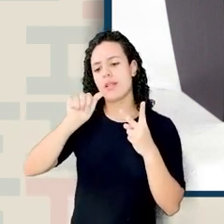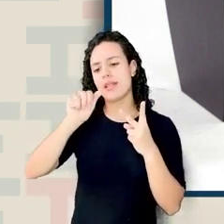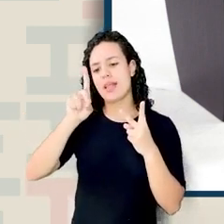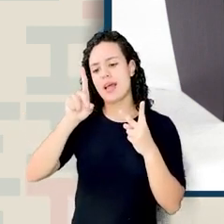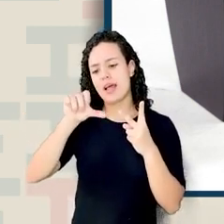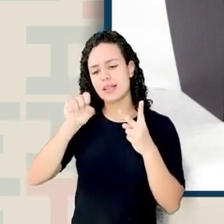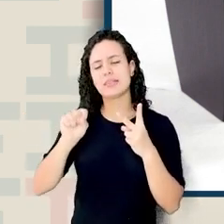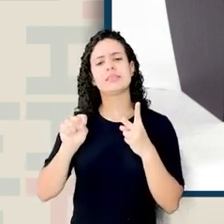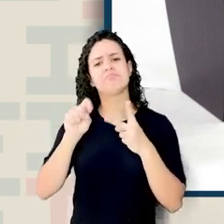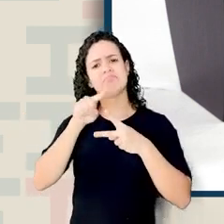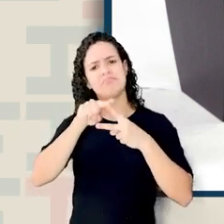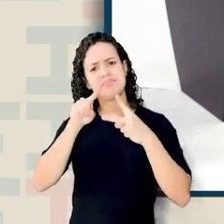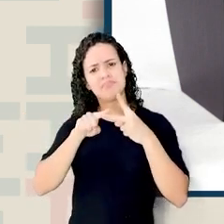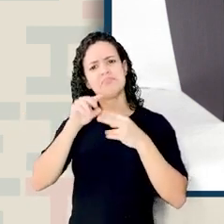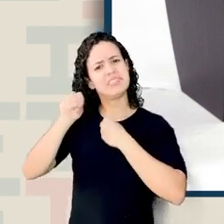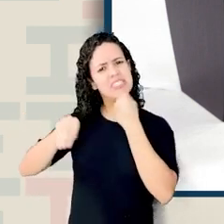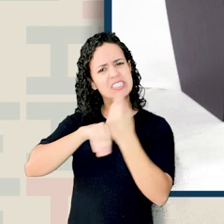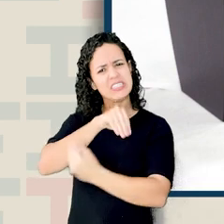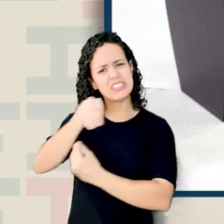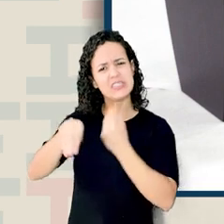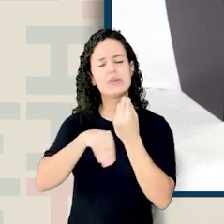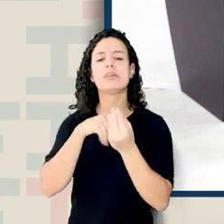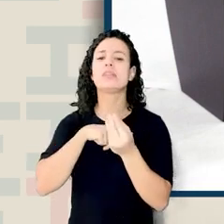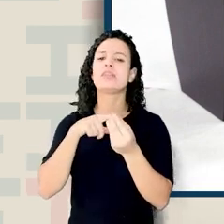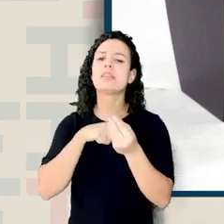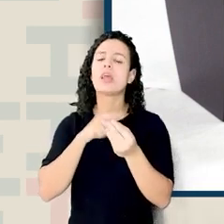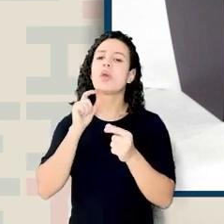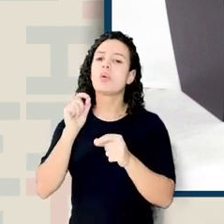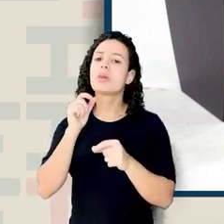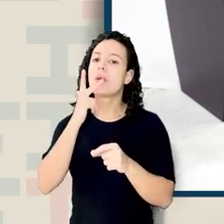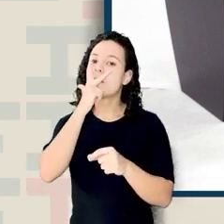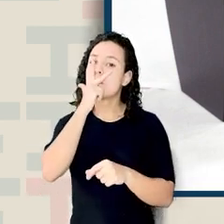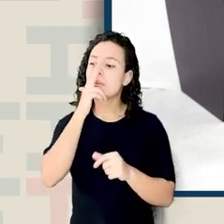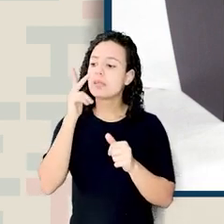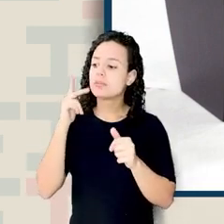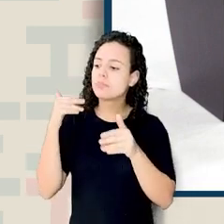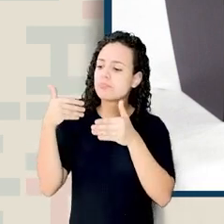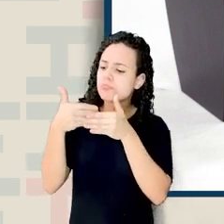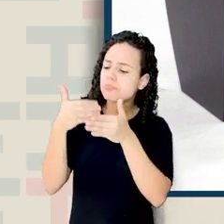ter uma aproximação com os primeiros registros